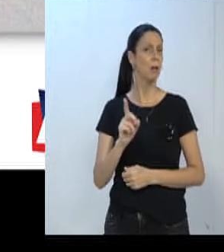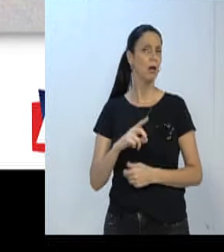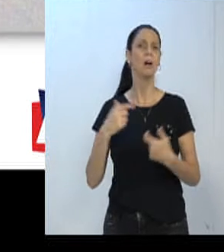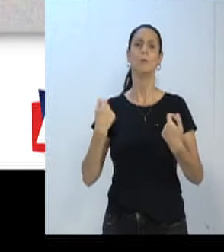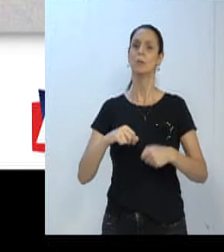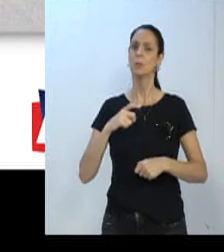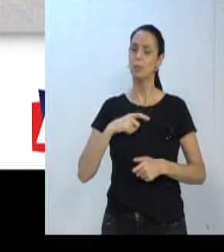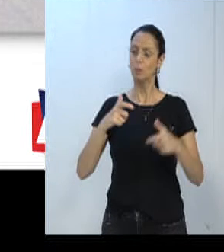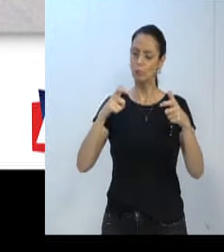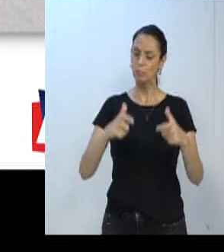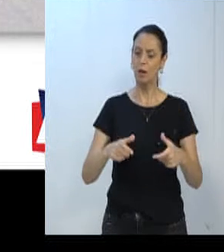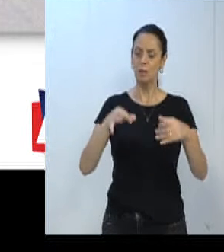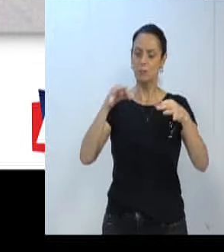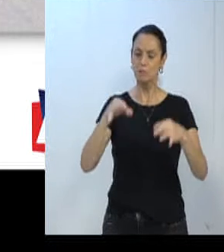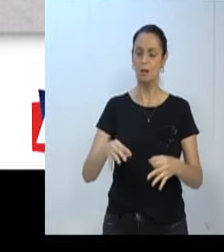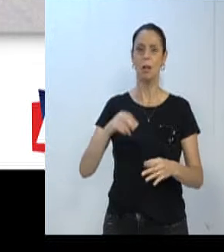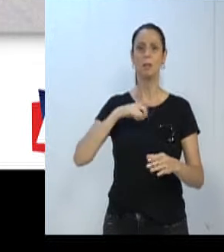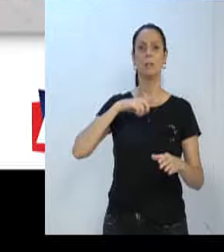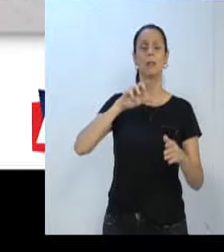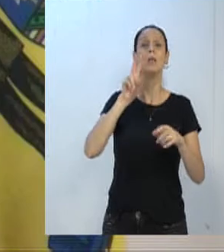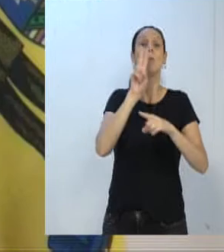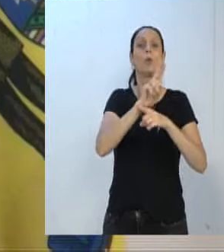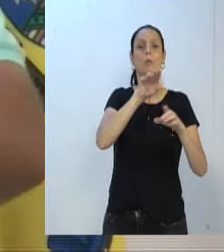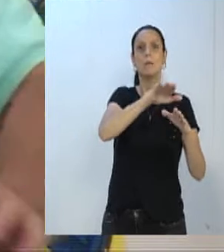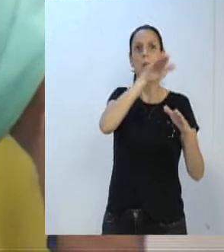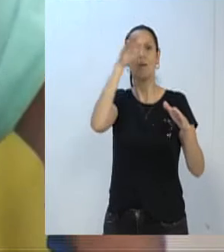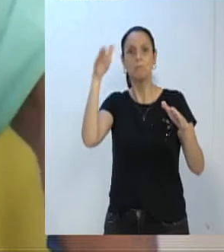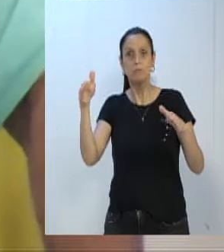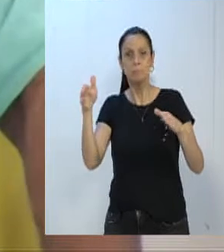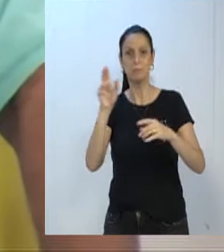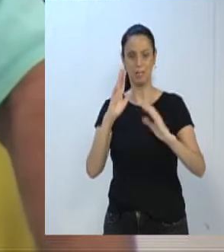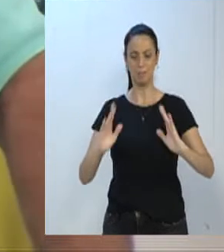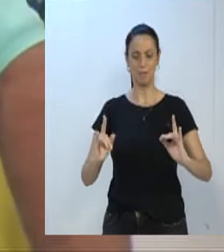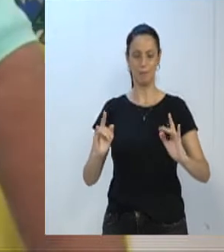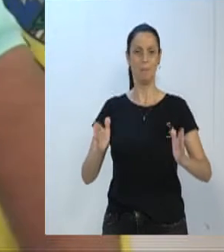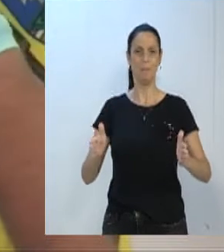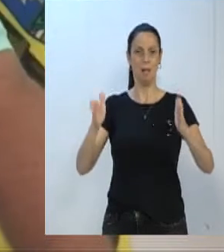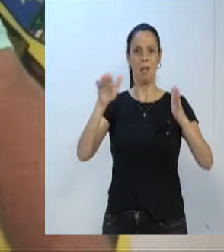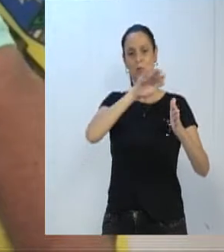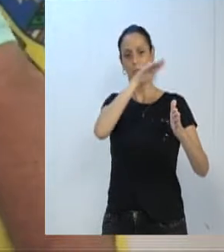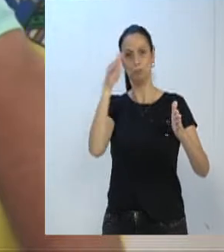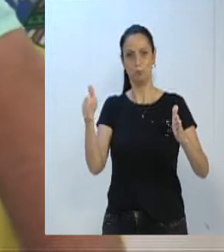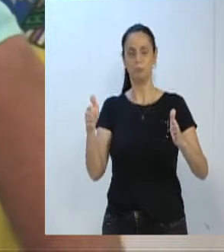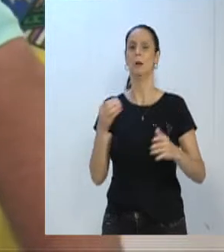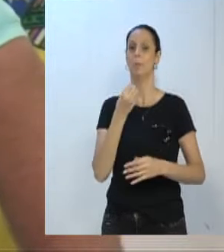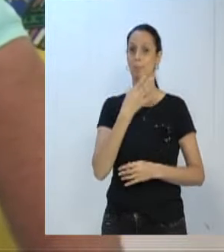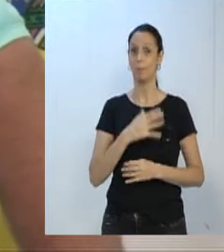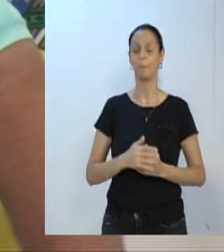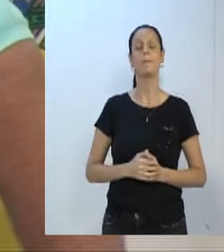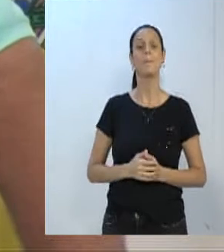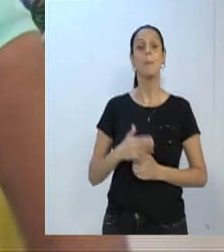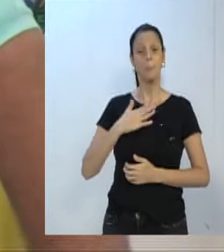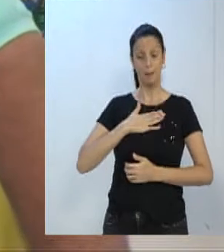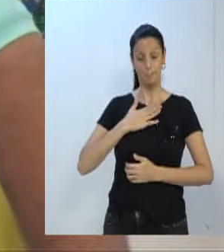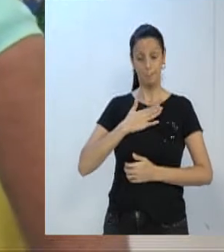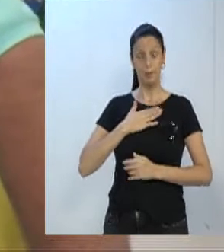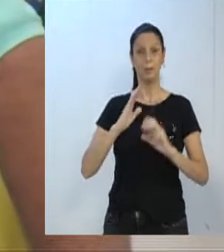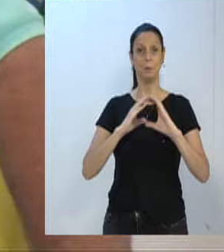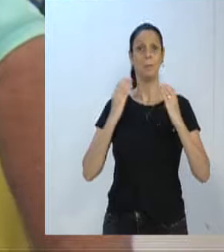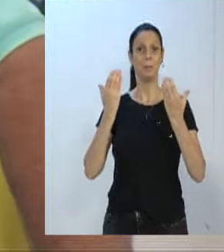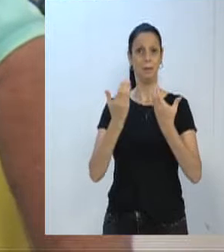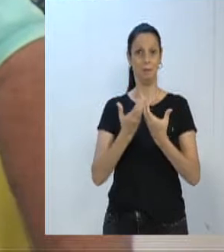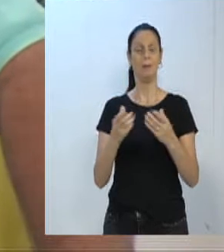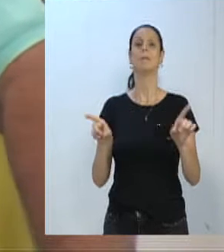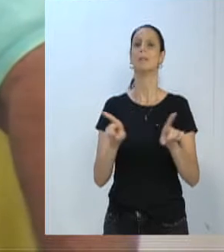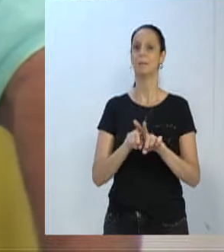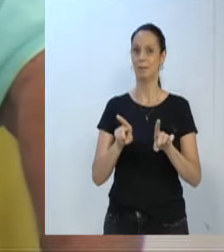acho dignidade pelos professores eu tô aguardando também a UOL do peta Gomes que é um sonho também da minha comunidade do salto salto do Norte